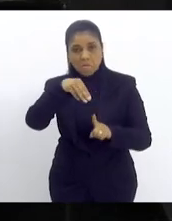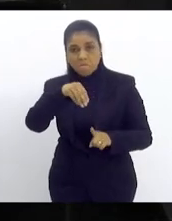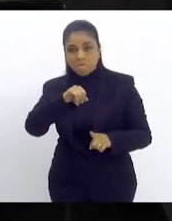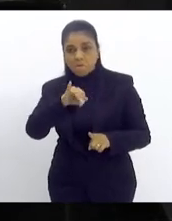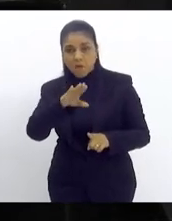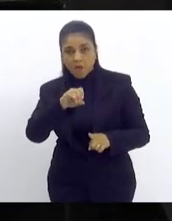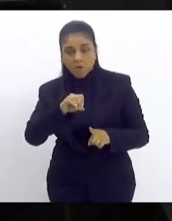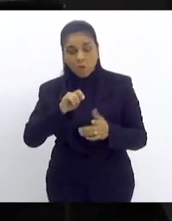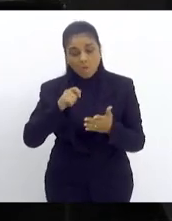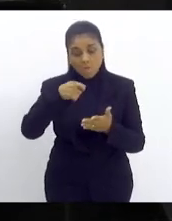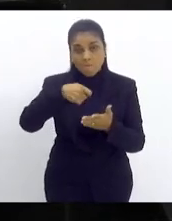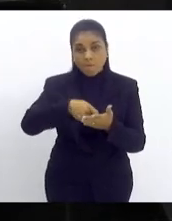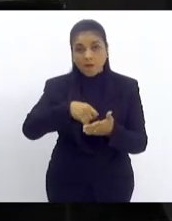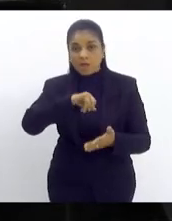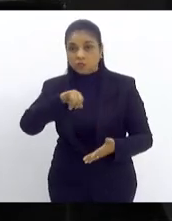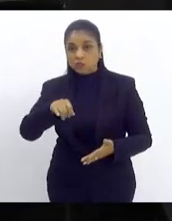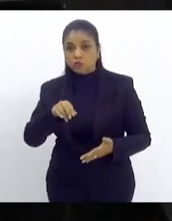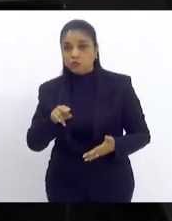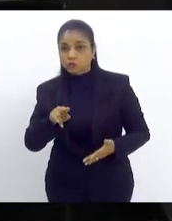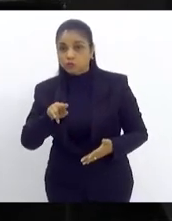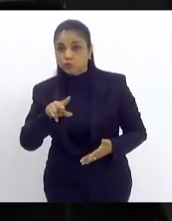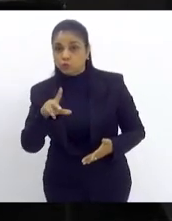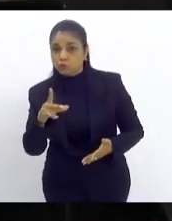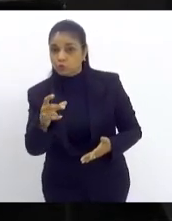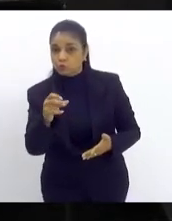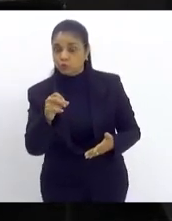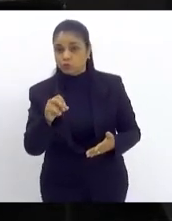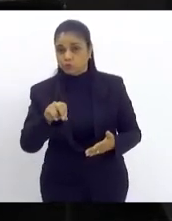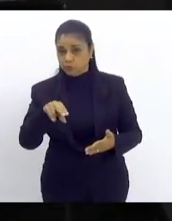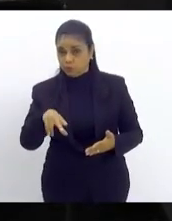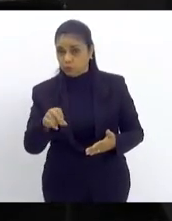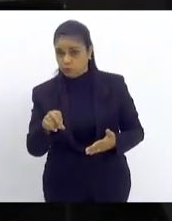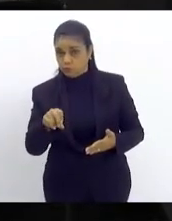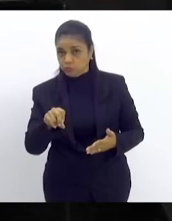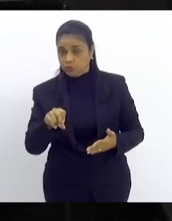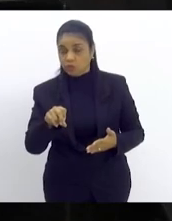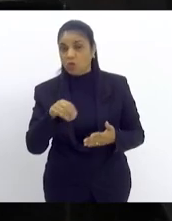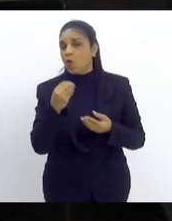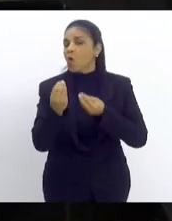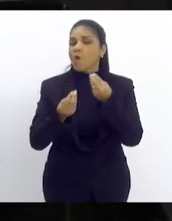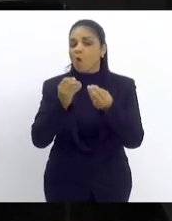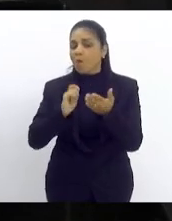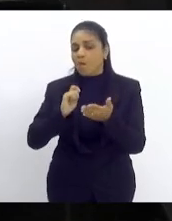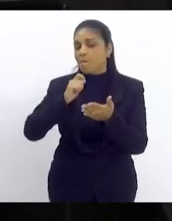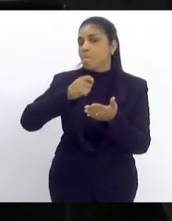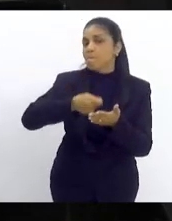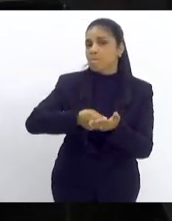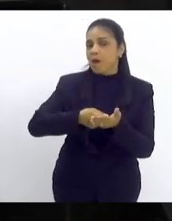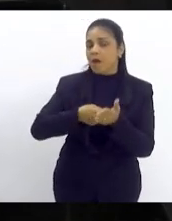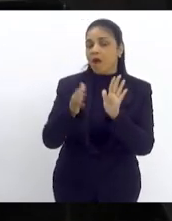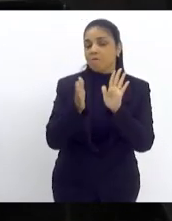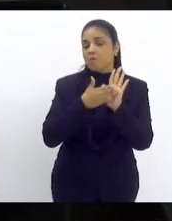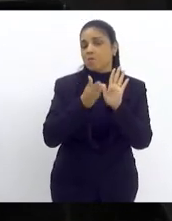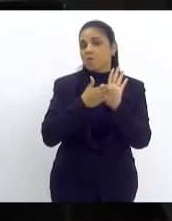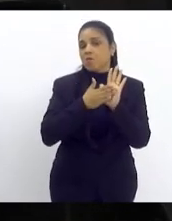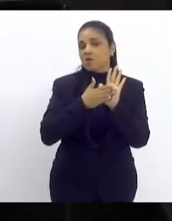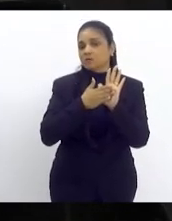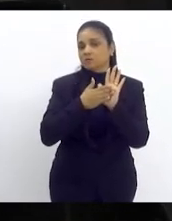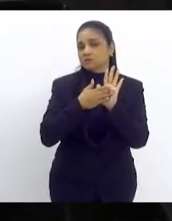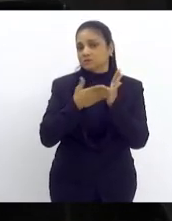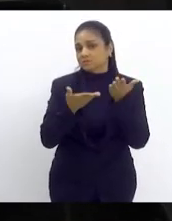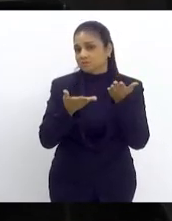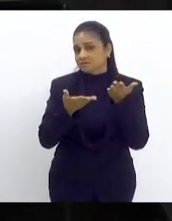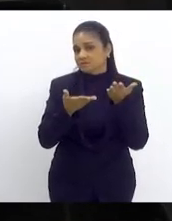paga em junho Ora como pagar essa proposta que foi apresentada